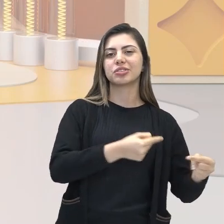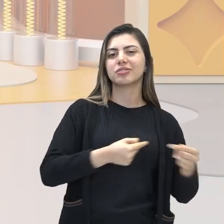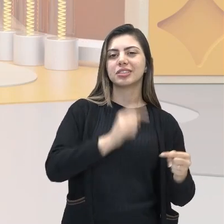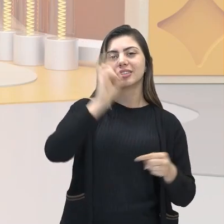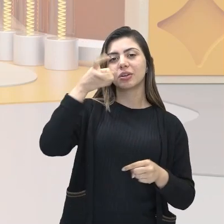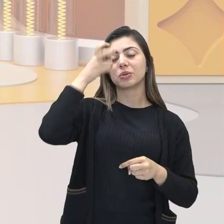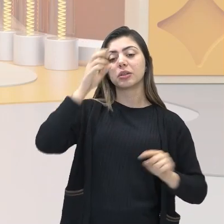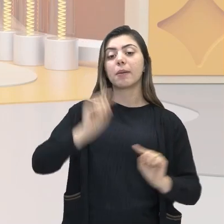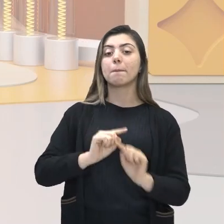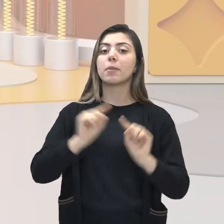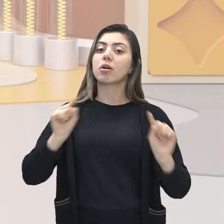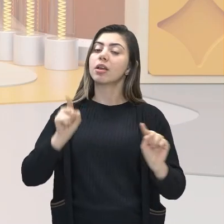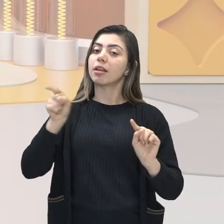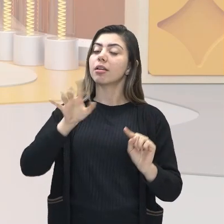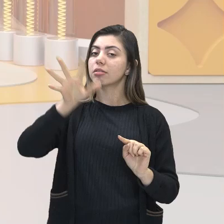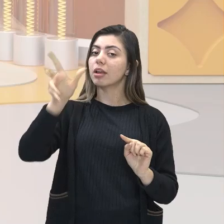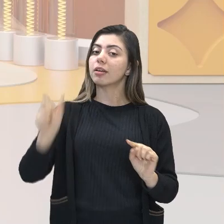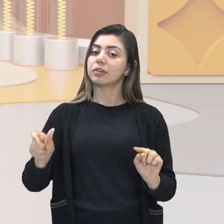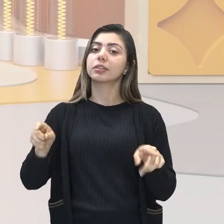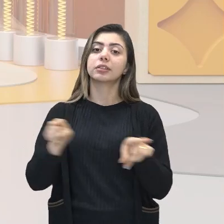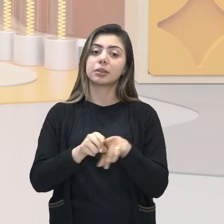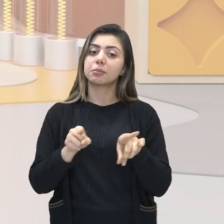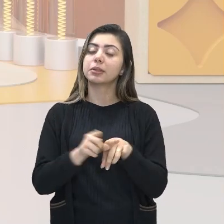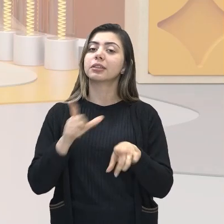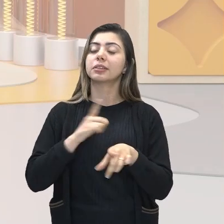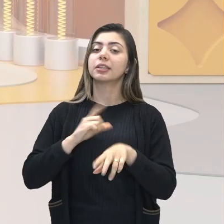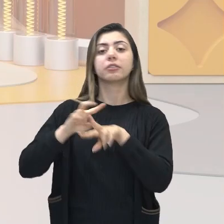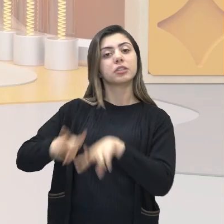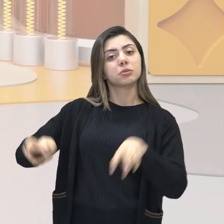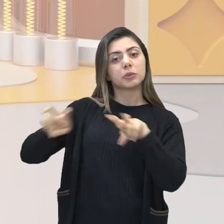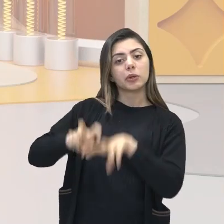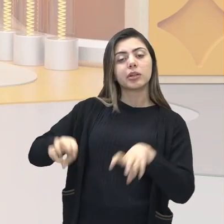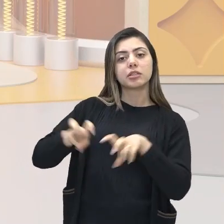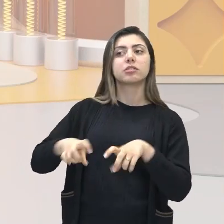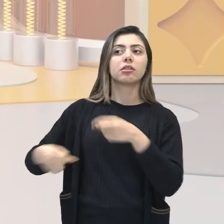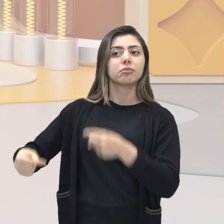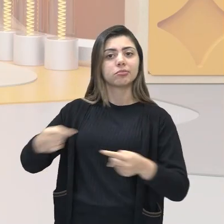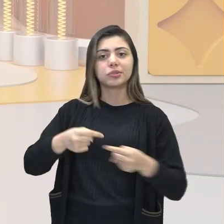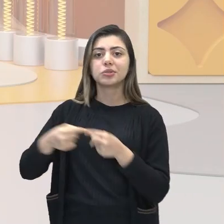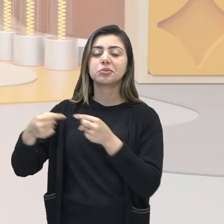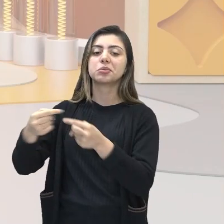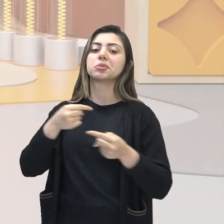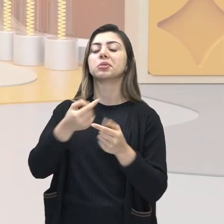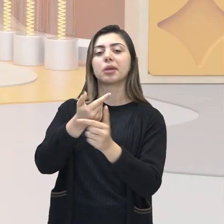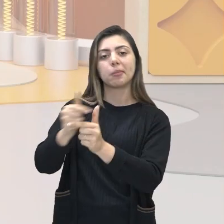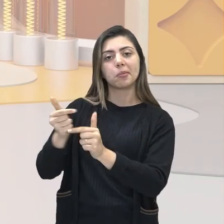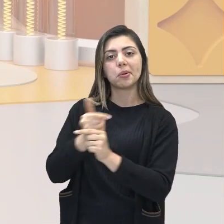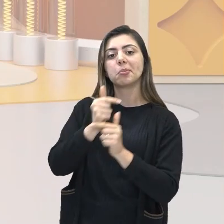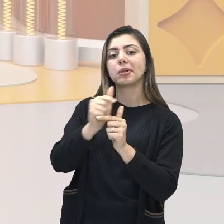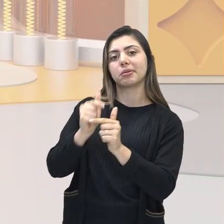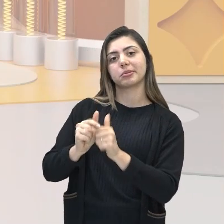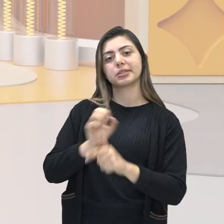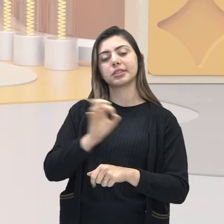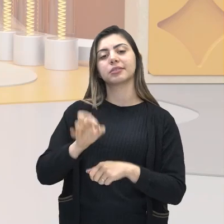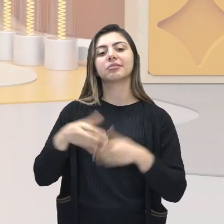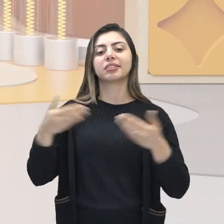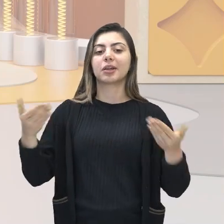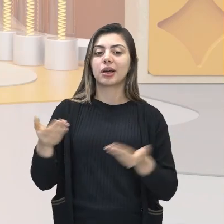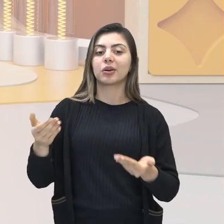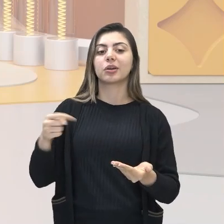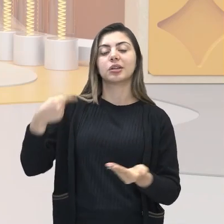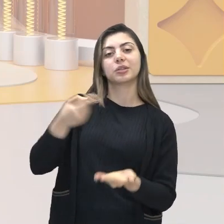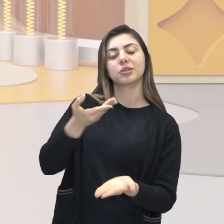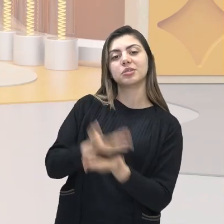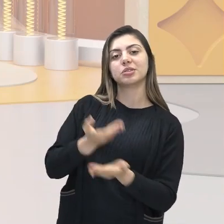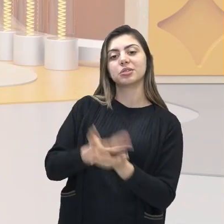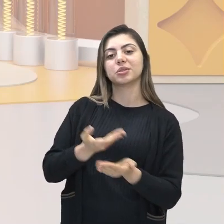né? Mas na África também aconteceu muita exploração, muitos conflitos, muitas situações ali complicadas. E é isso que a gente vai ver